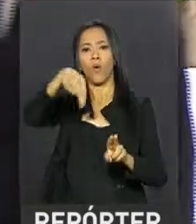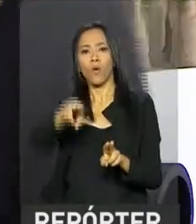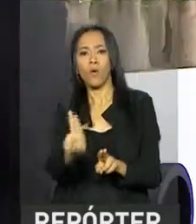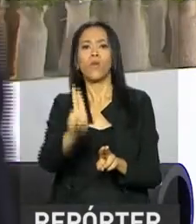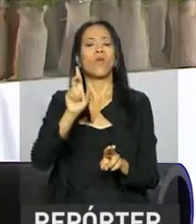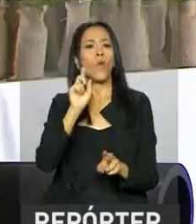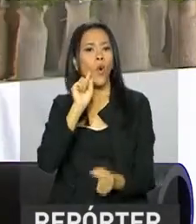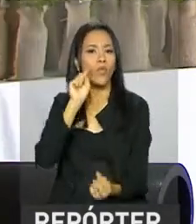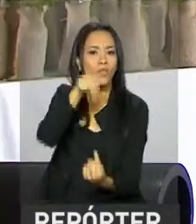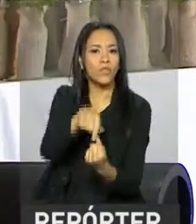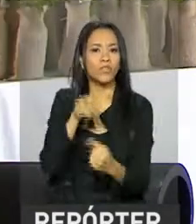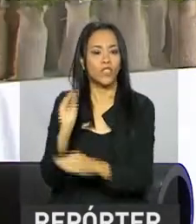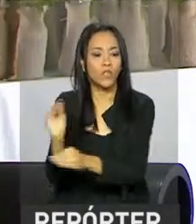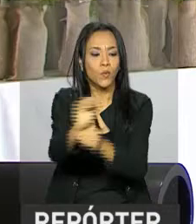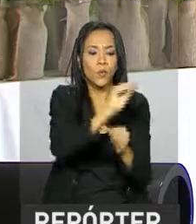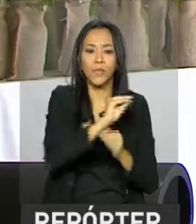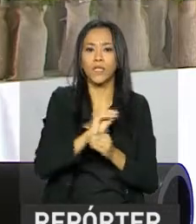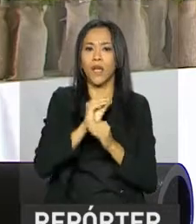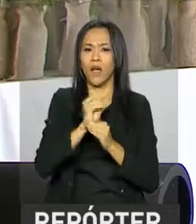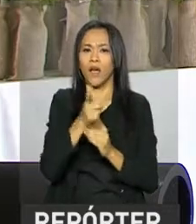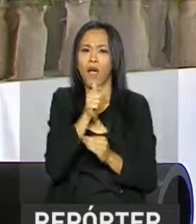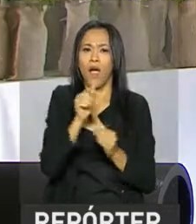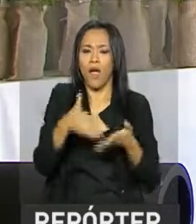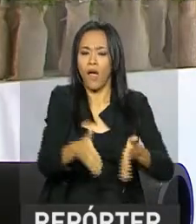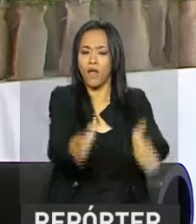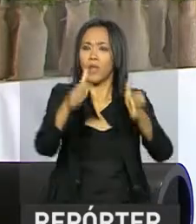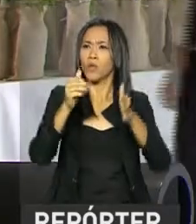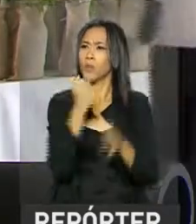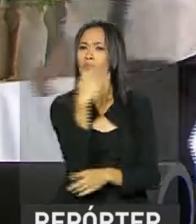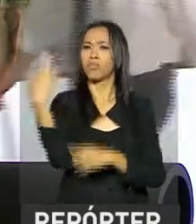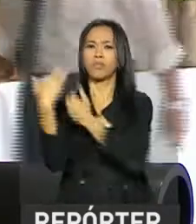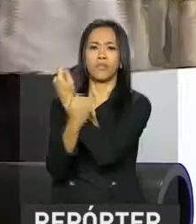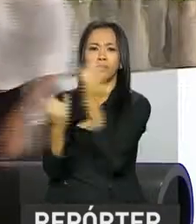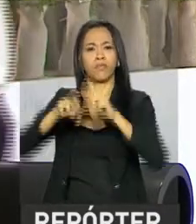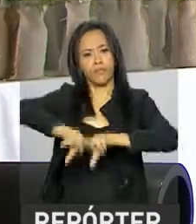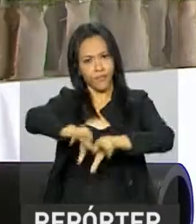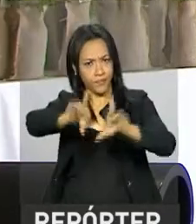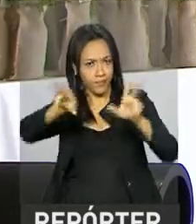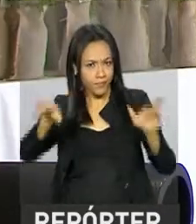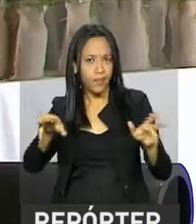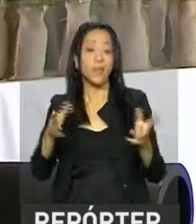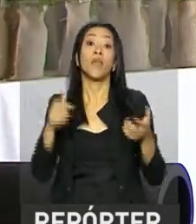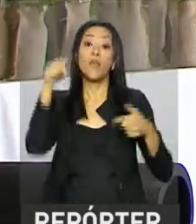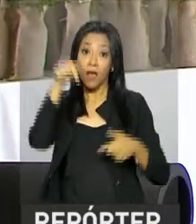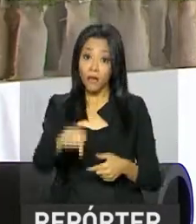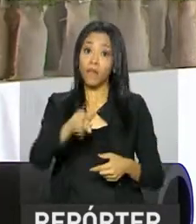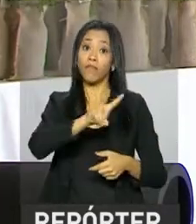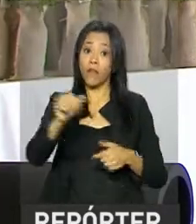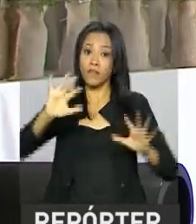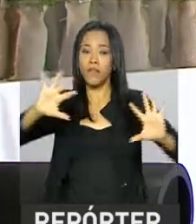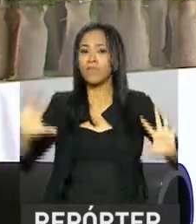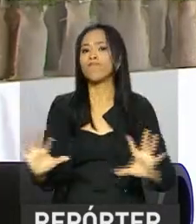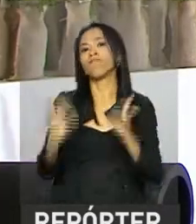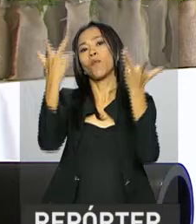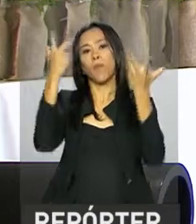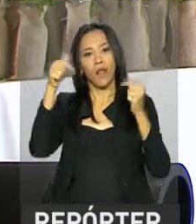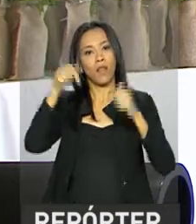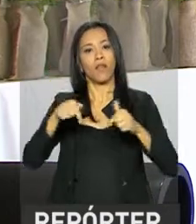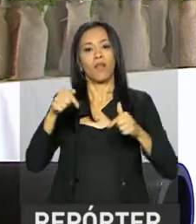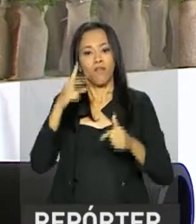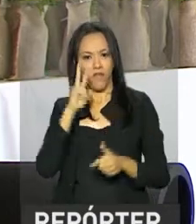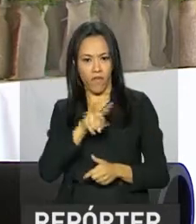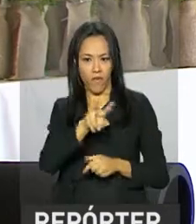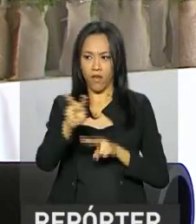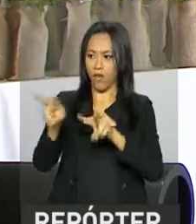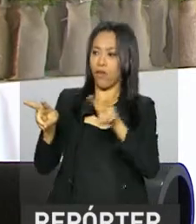recursos naturais do planeta. E hoje, daqui a pouco, aqui no Palácio do Planalto, vai ser realizada uma cerimônia justamente para marcar essa data. A gente pode